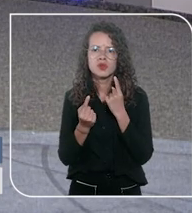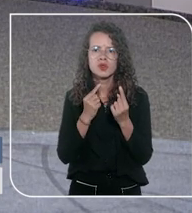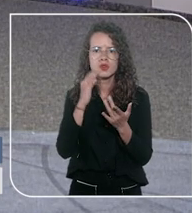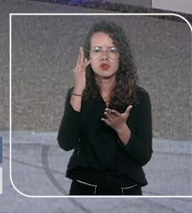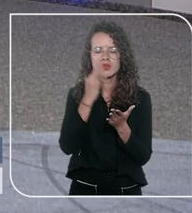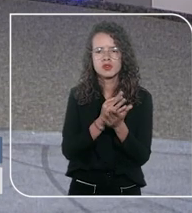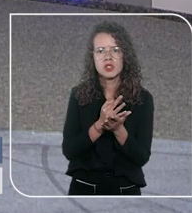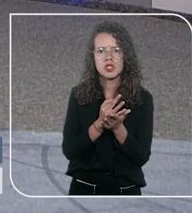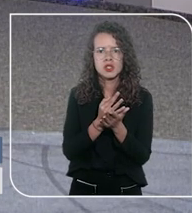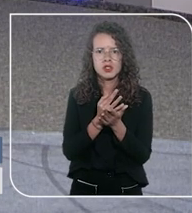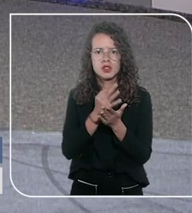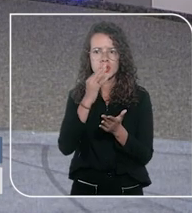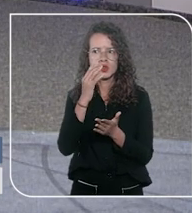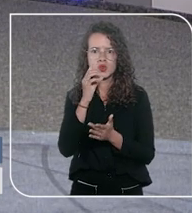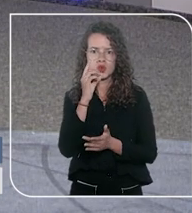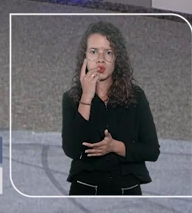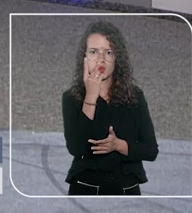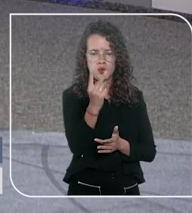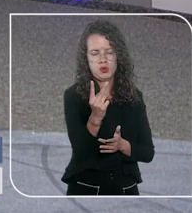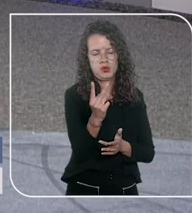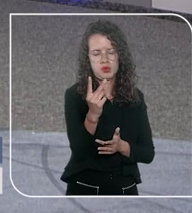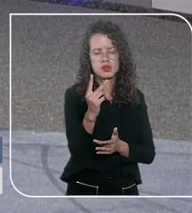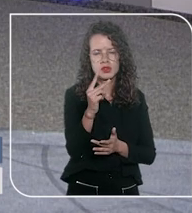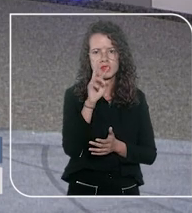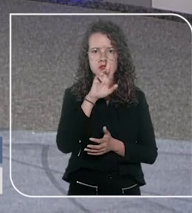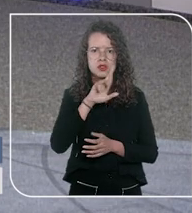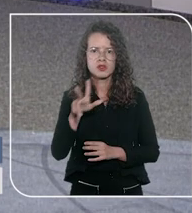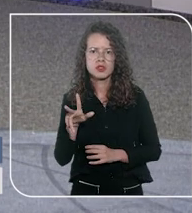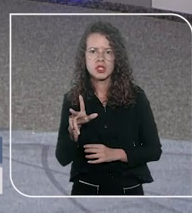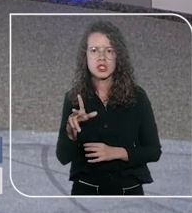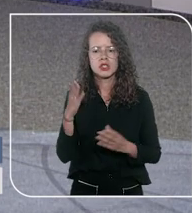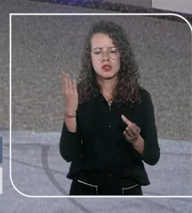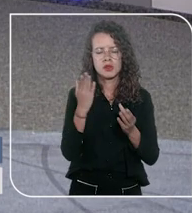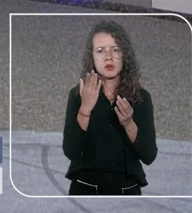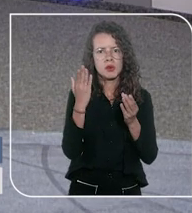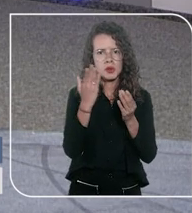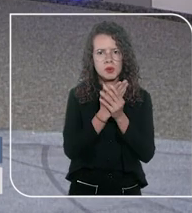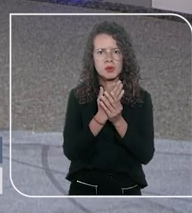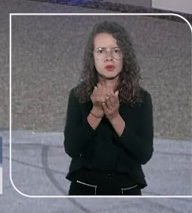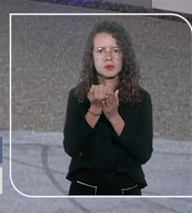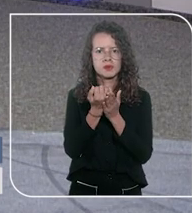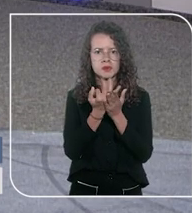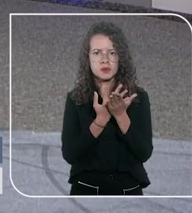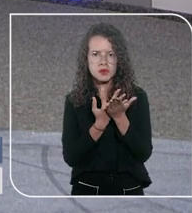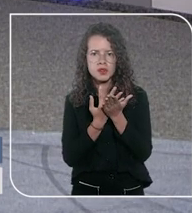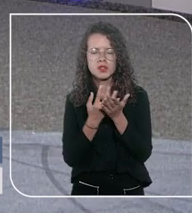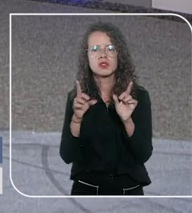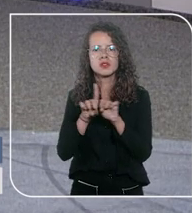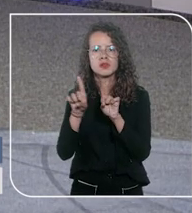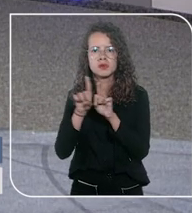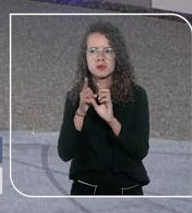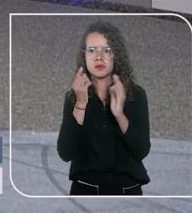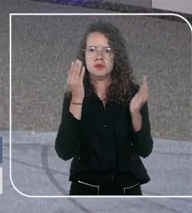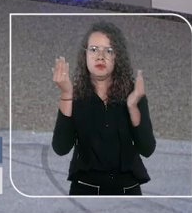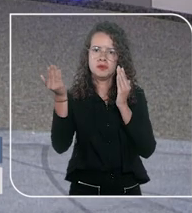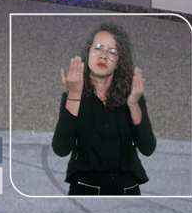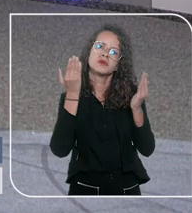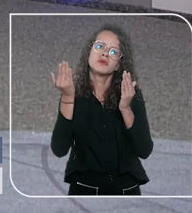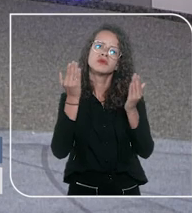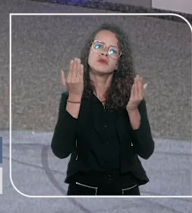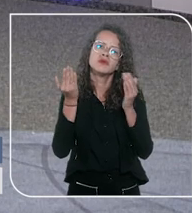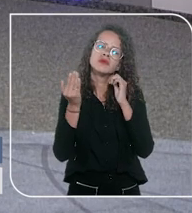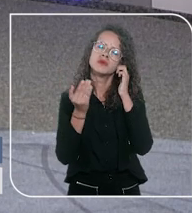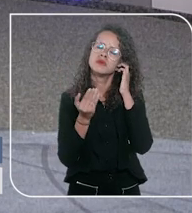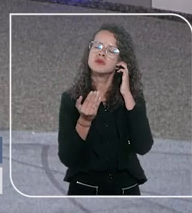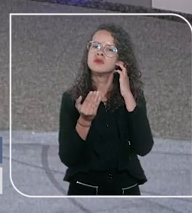teses divergentes, ou seja, a do acórdão embargado e a do paradigma. A sessão de julgamento